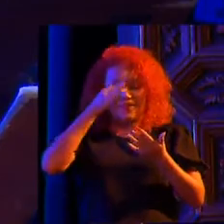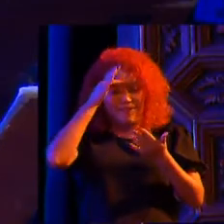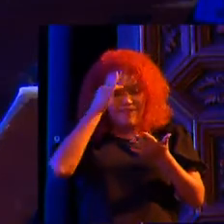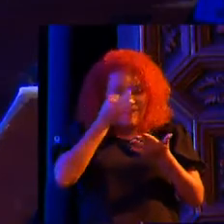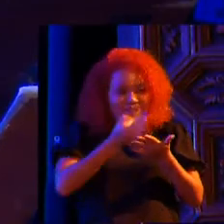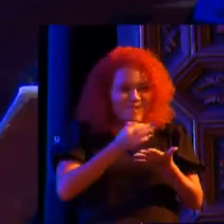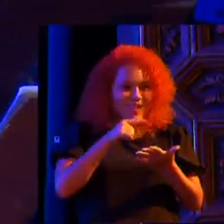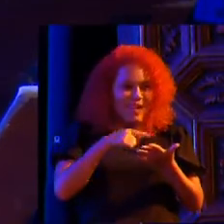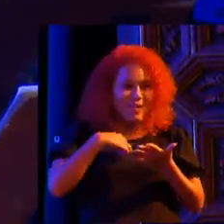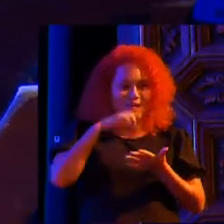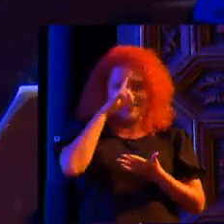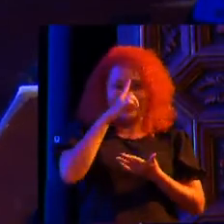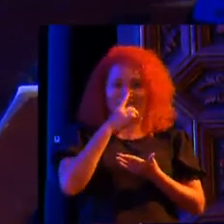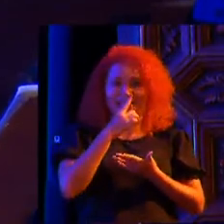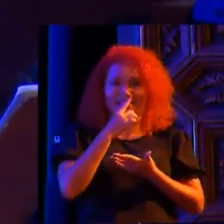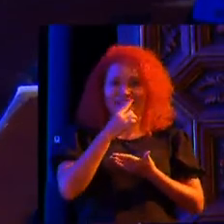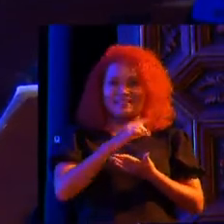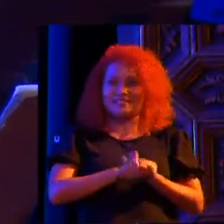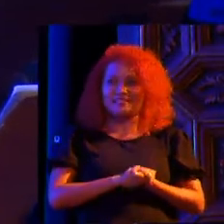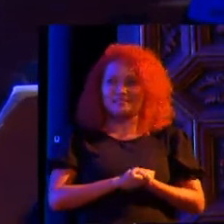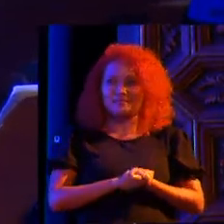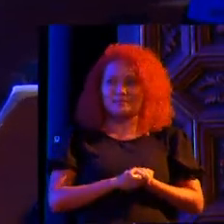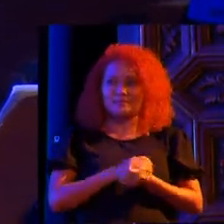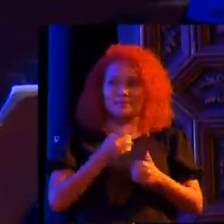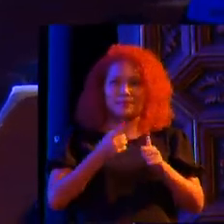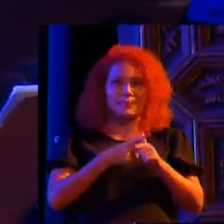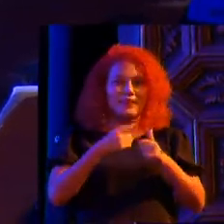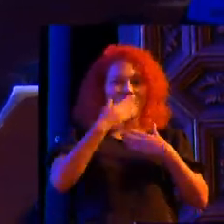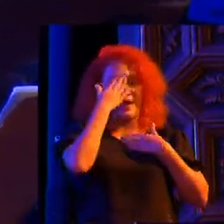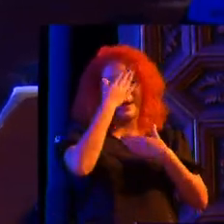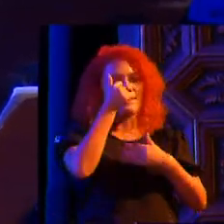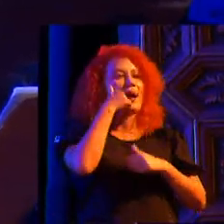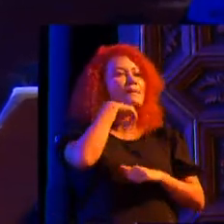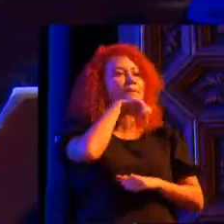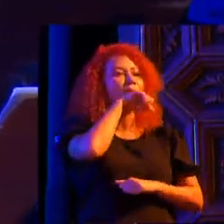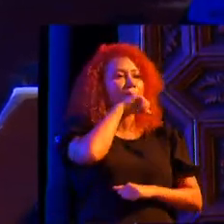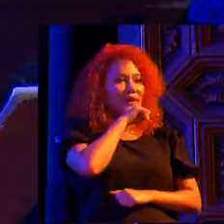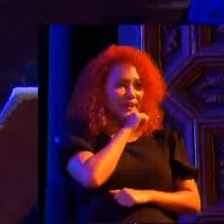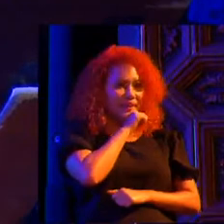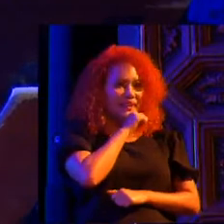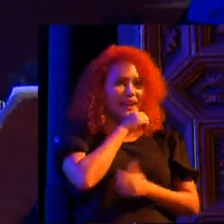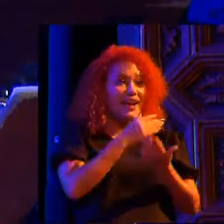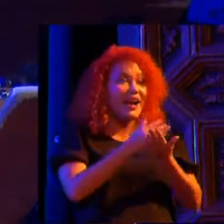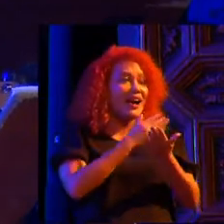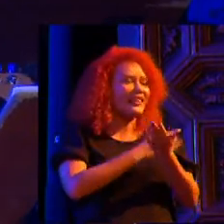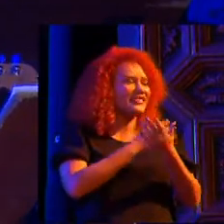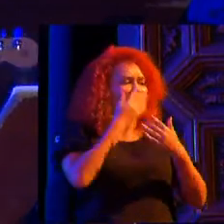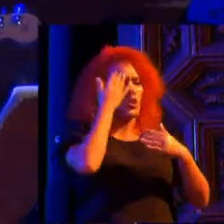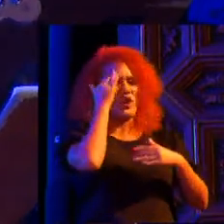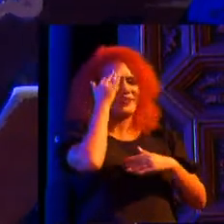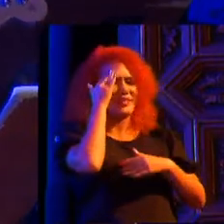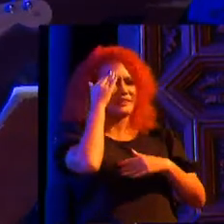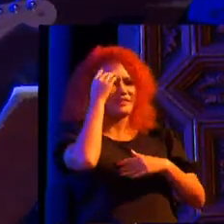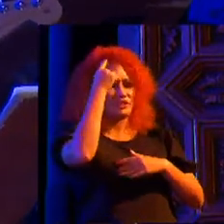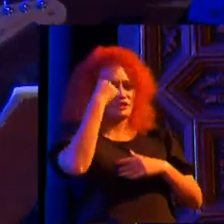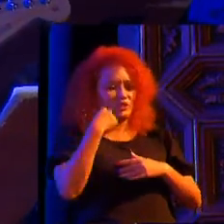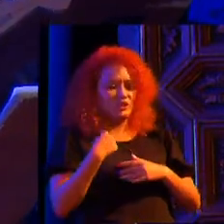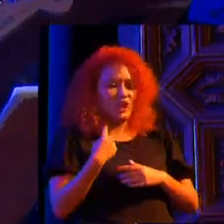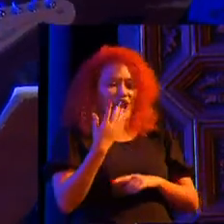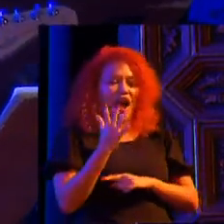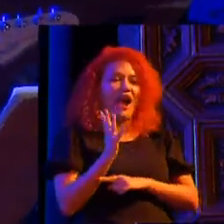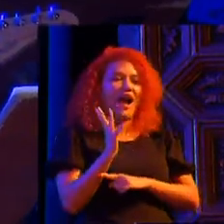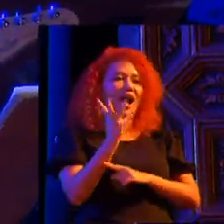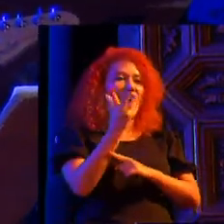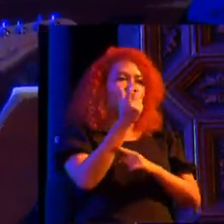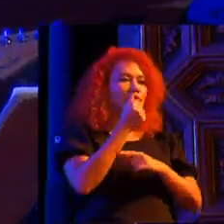ideias. Primeiramente, eu gostaria de agradecer à minha mãe, que mesmo antes de entender direito que seu filho era artista,